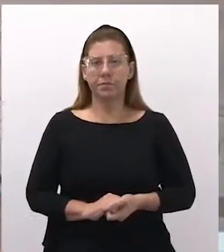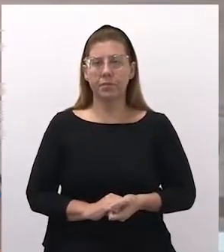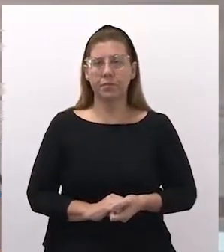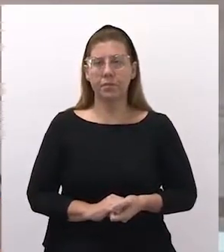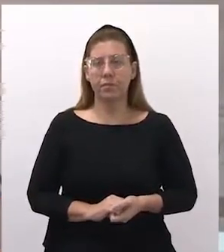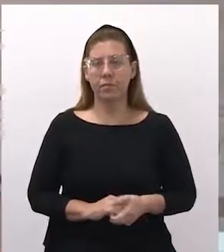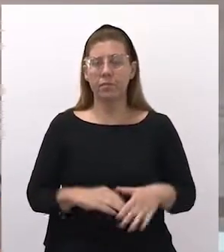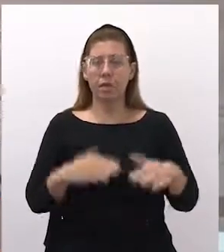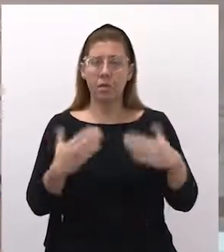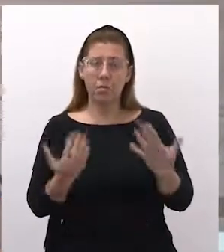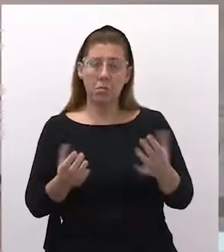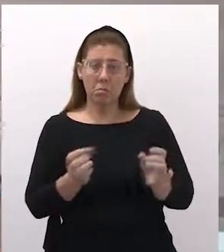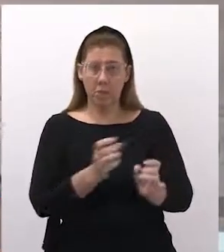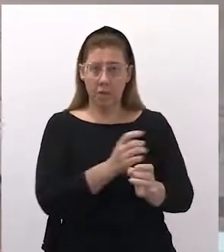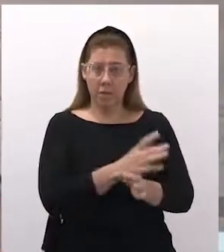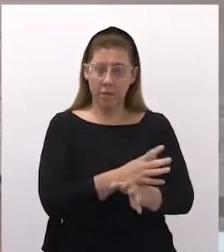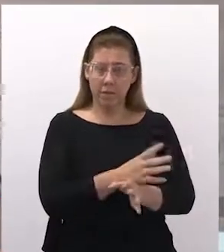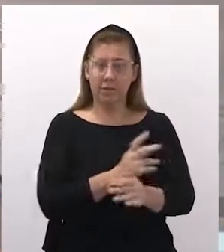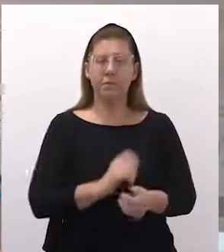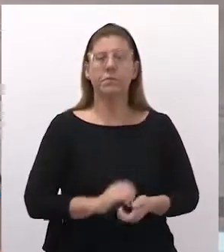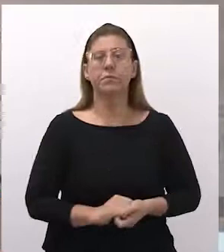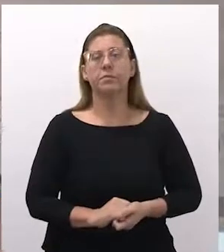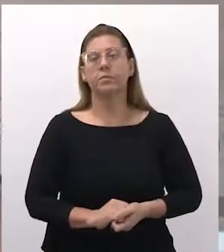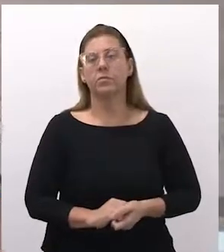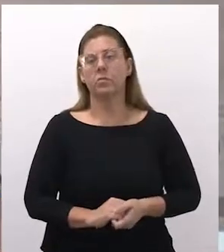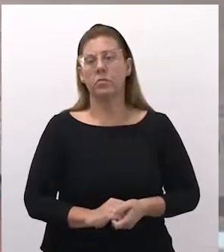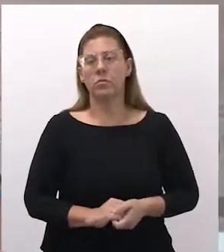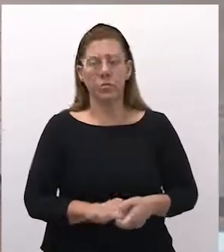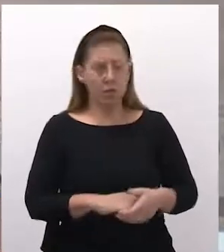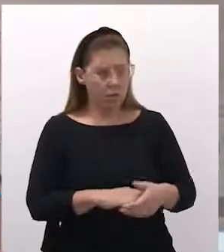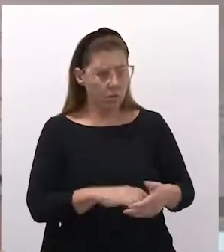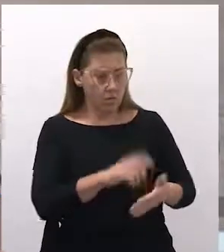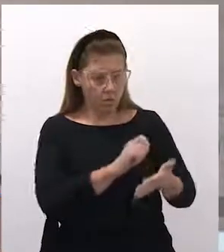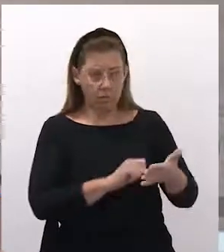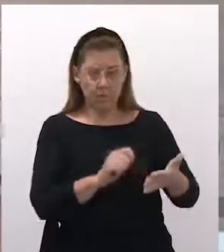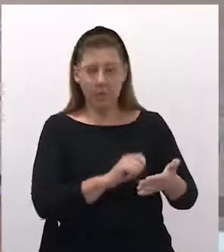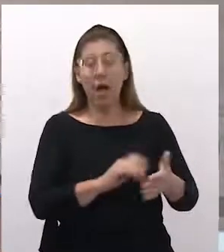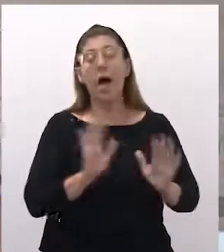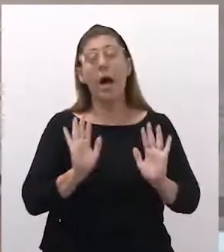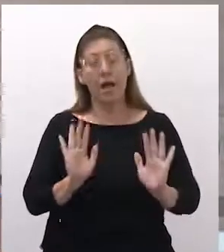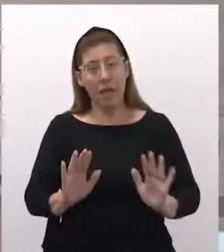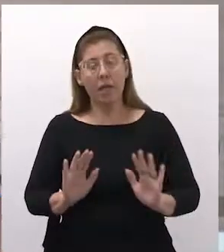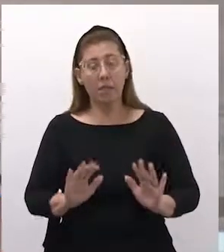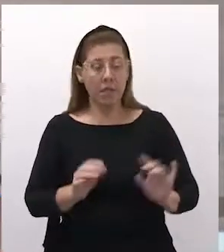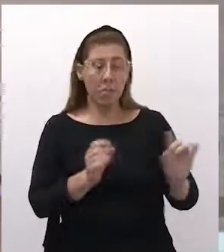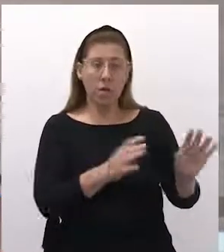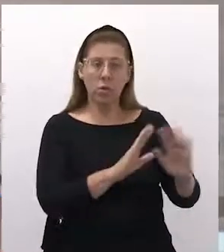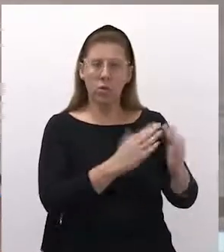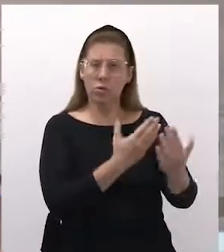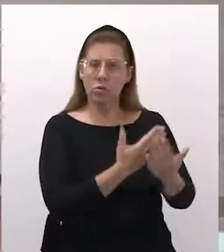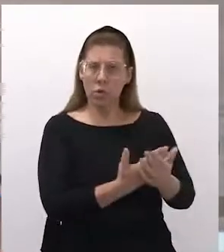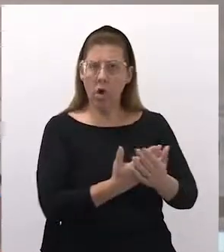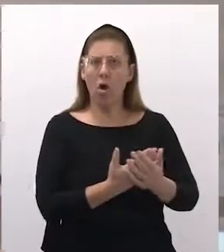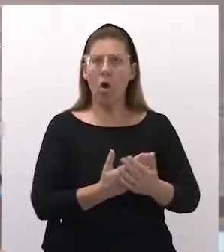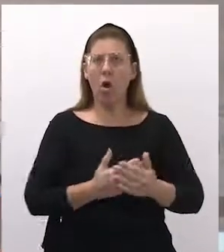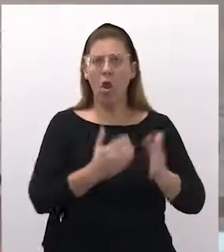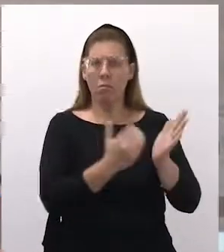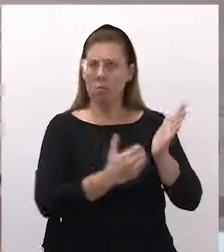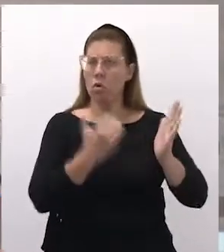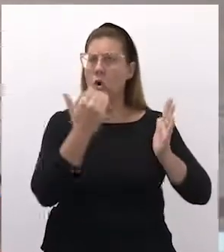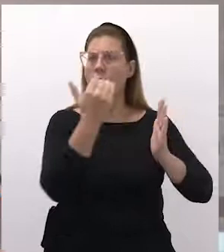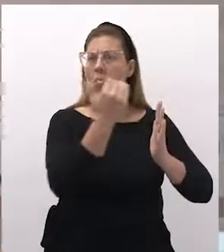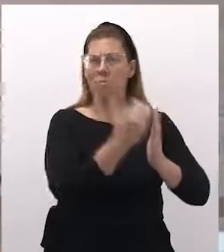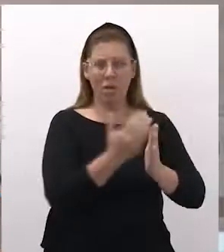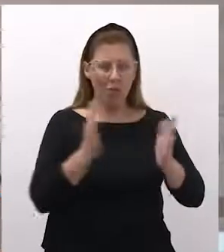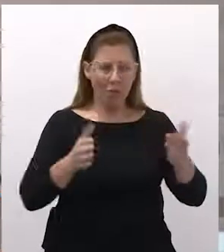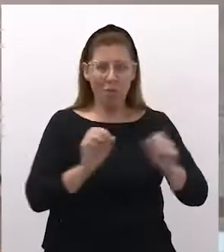E por fim, aqui que eu anotei, sim, da questão da evasão escolar, desse aumento nesse período de pandemia,